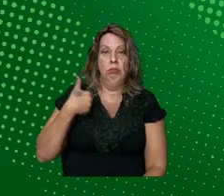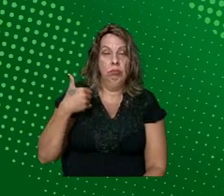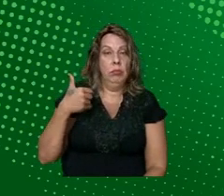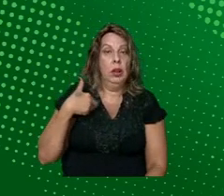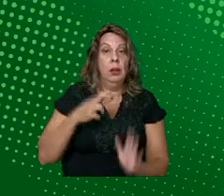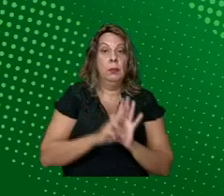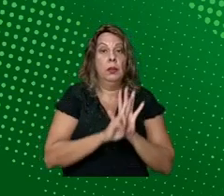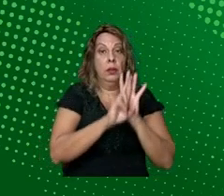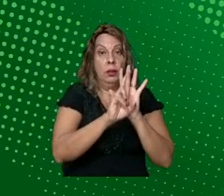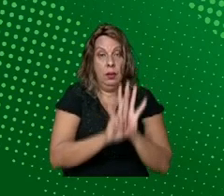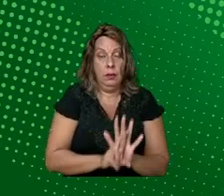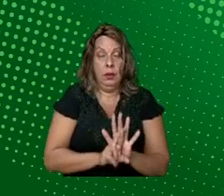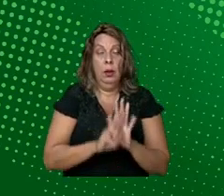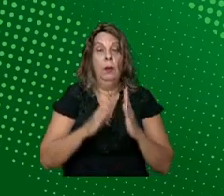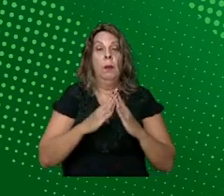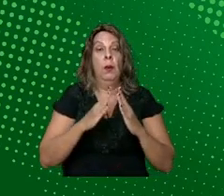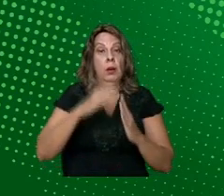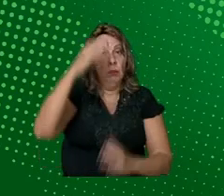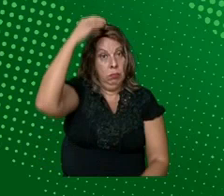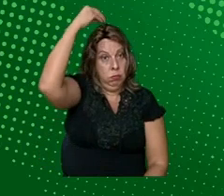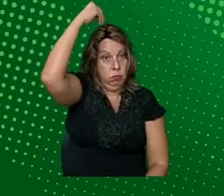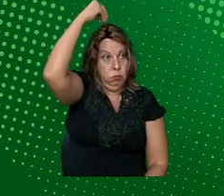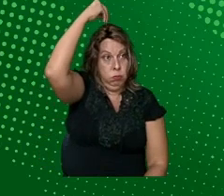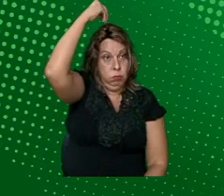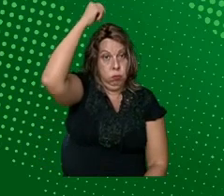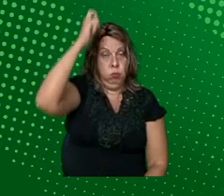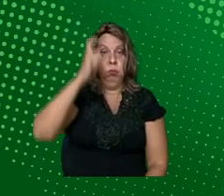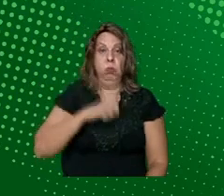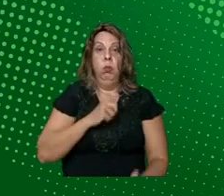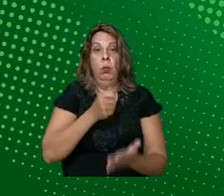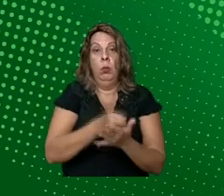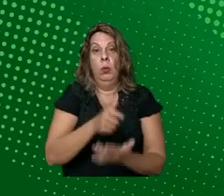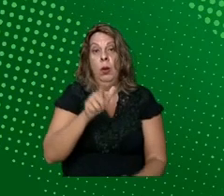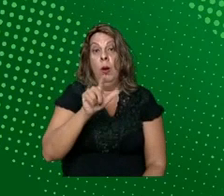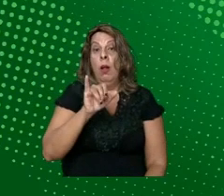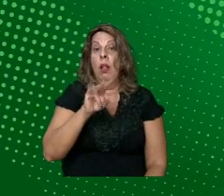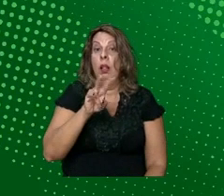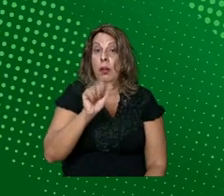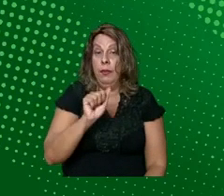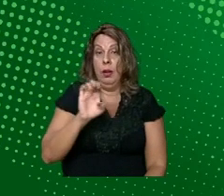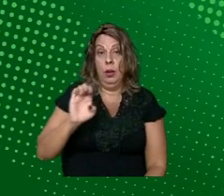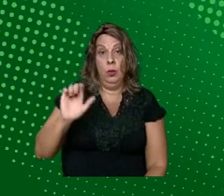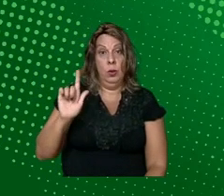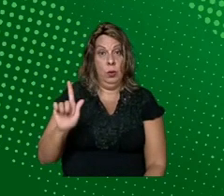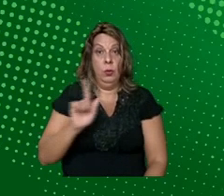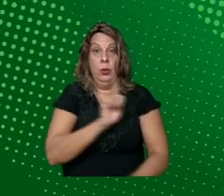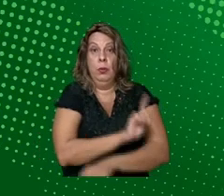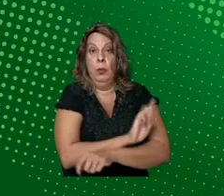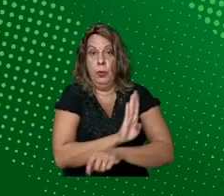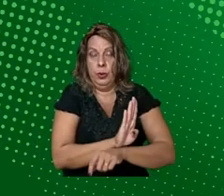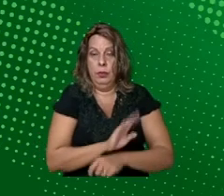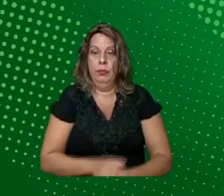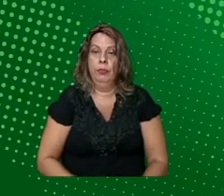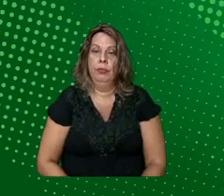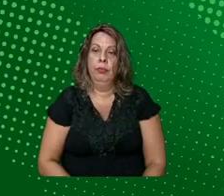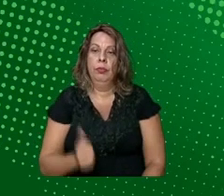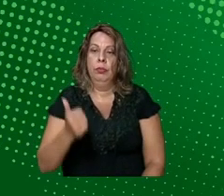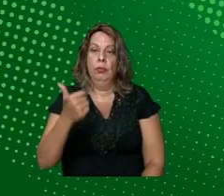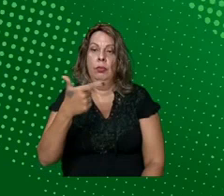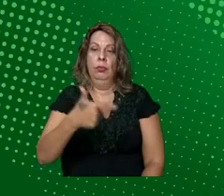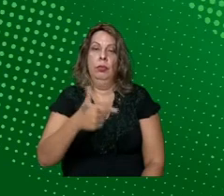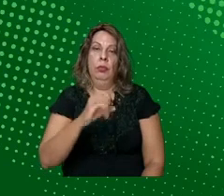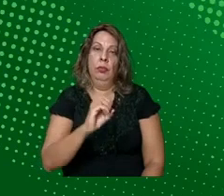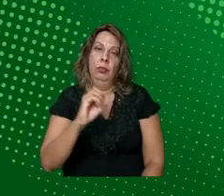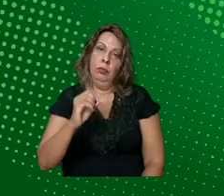tá? Mora em São Cristóvão, tá? Adquiriu com Olivia do G. Barbosa e Eduardo Gomes, parabéns. Parabéns também para o